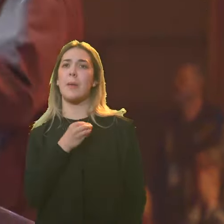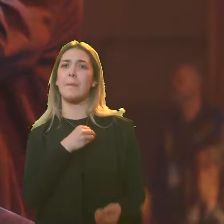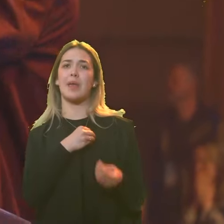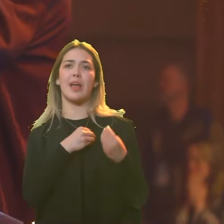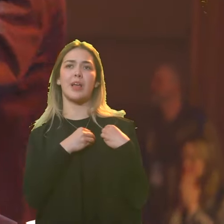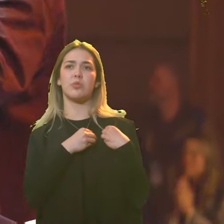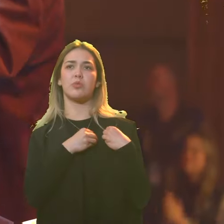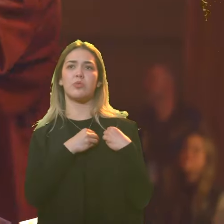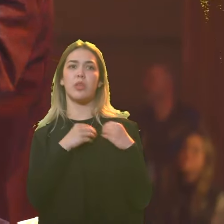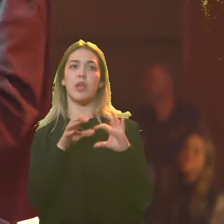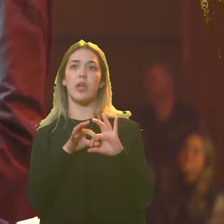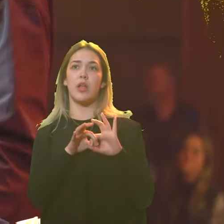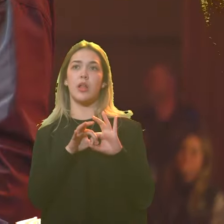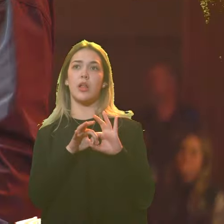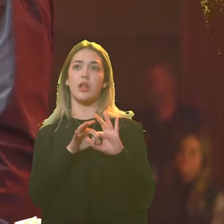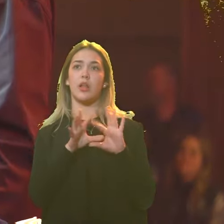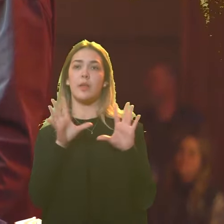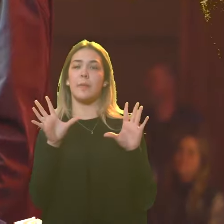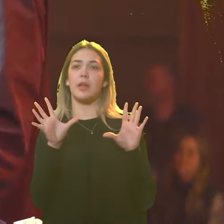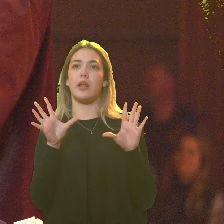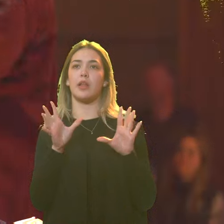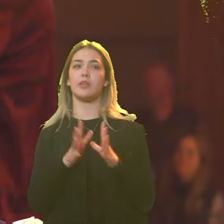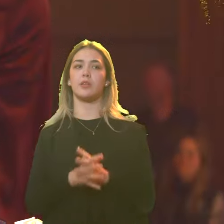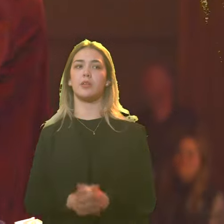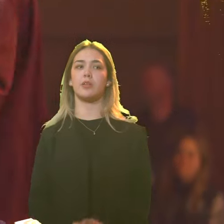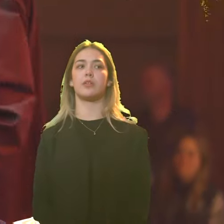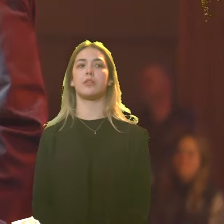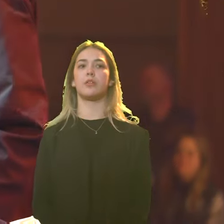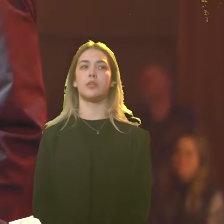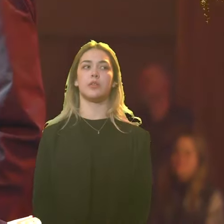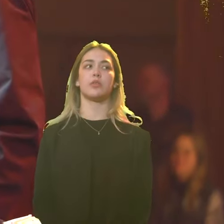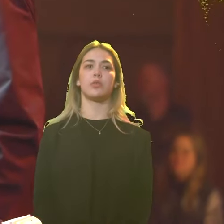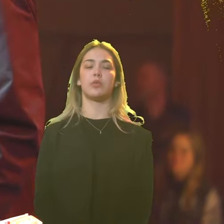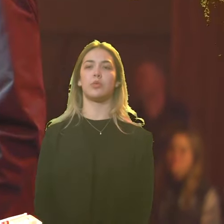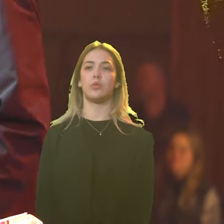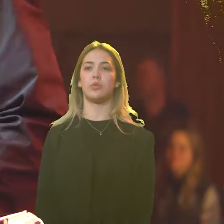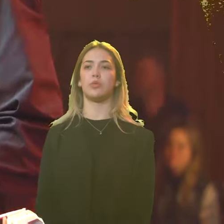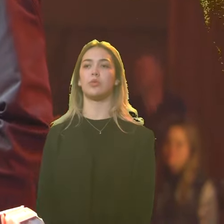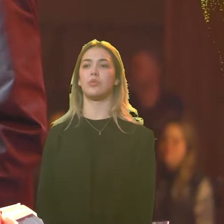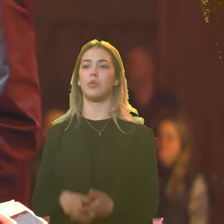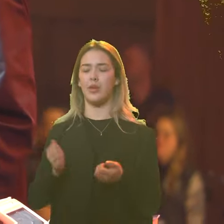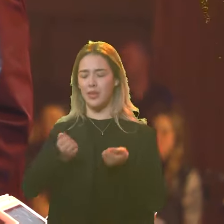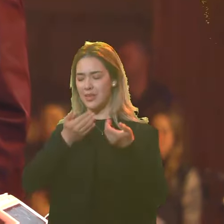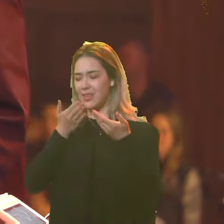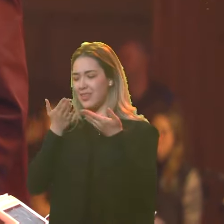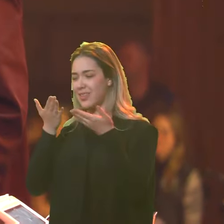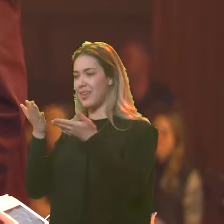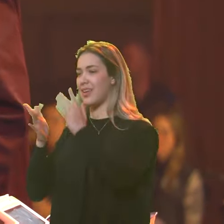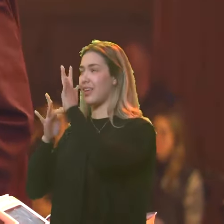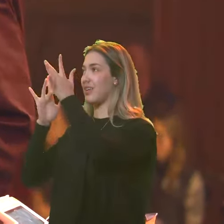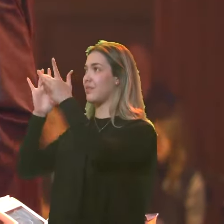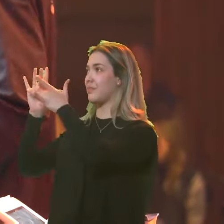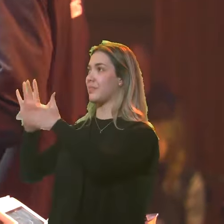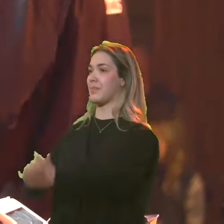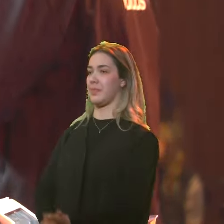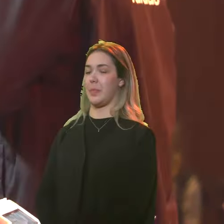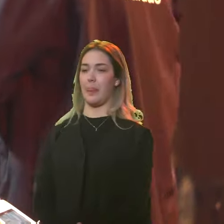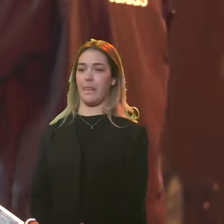a liberdade de deixar para depois. A gente vai entregar isso aos pés de Jesus. Mas sabe o que é bonito? Eu sei